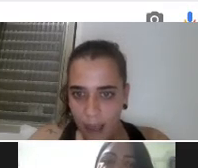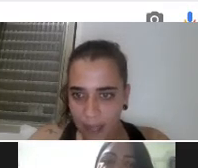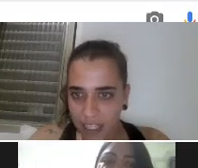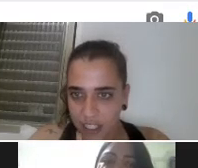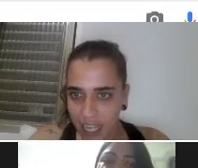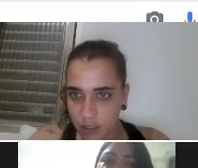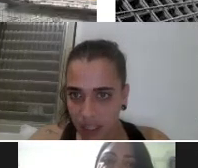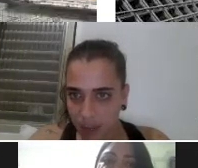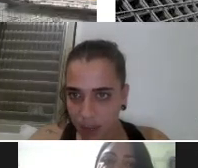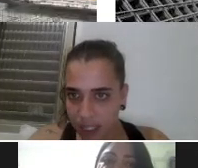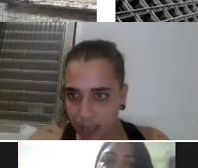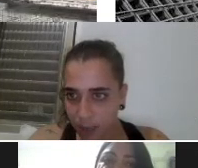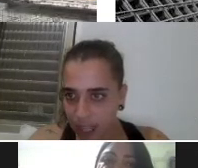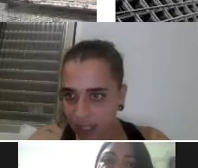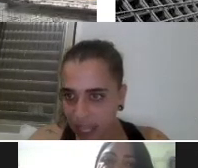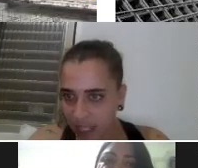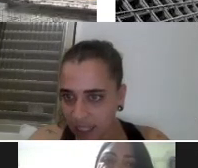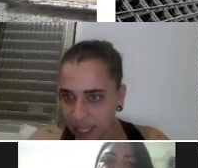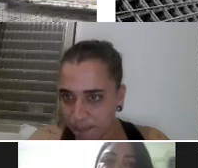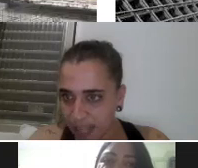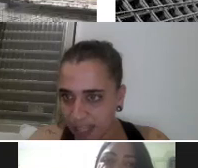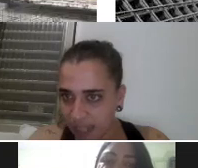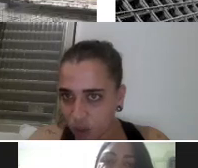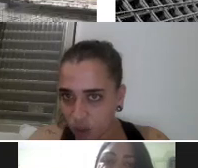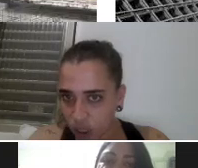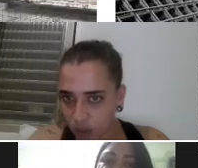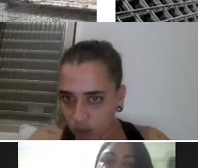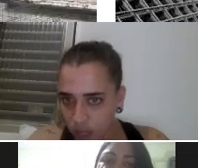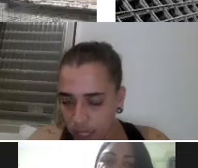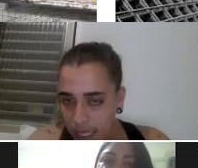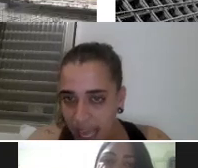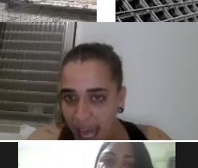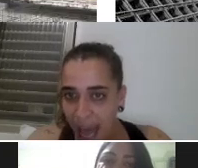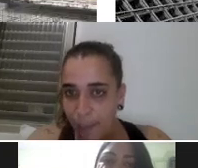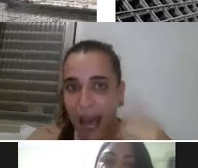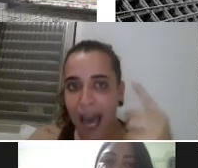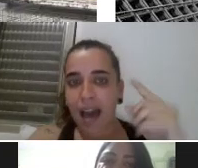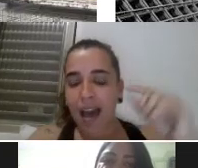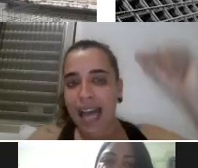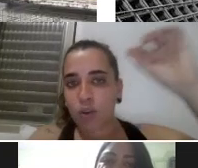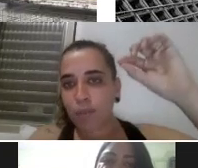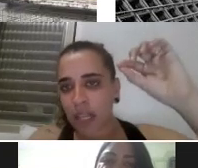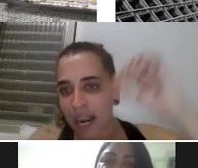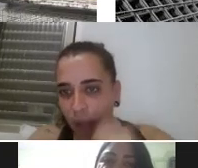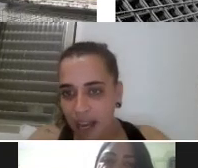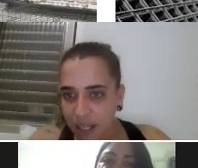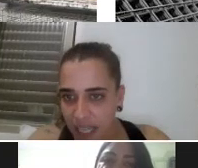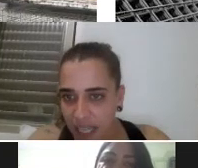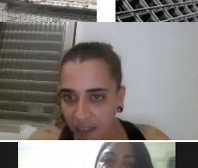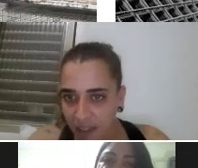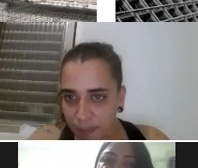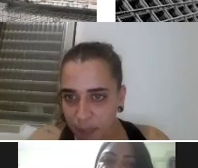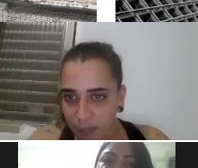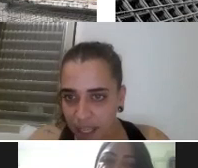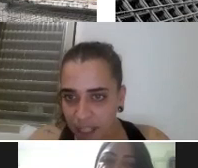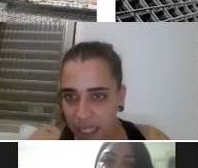Tipo, a malha de aço aqui, por exemplo, ela tá espaçada do chão. A do pilar, o arranque,